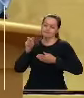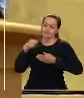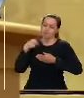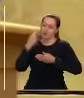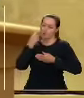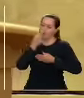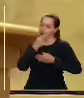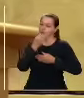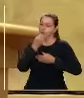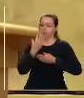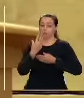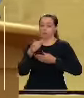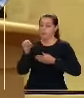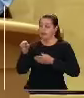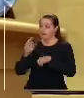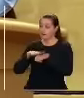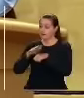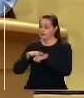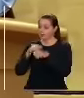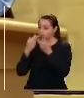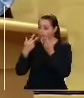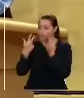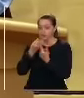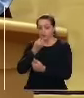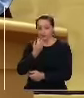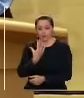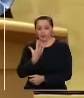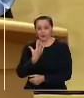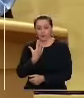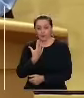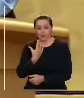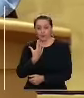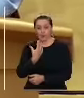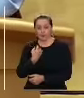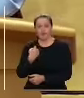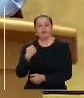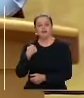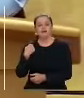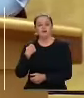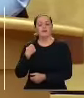fez uma coisa que foi boa, então eu vou escrever na rocha,